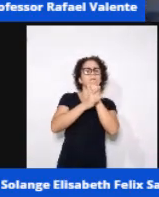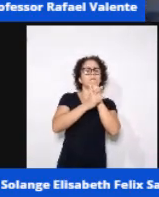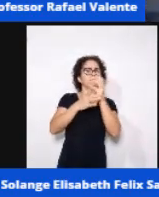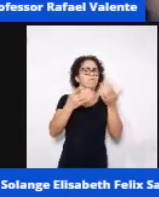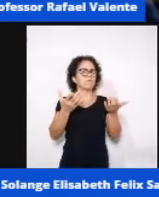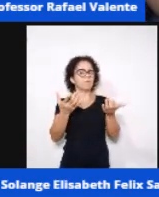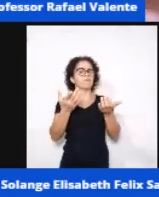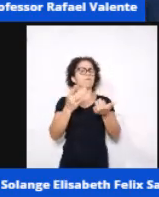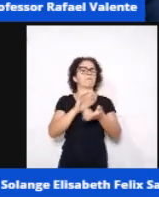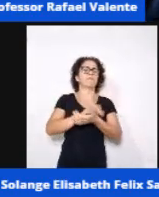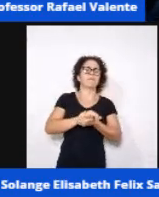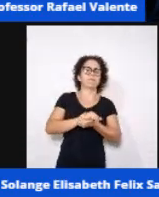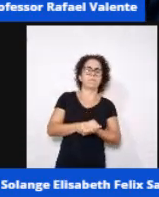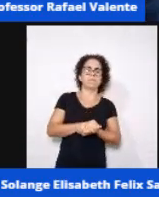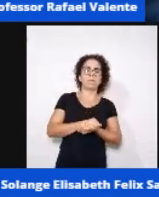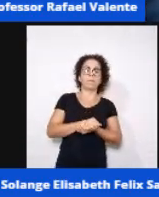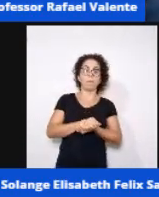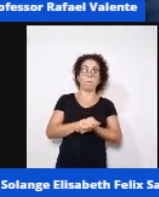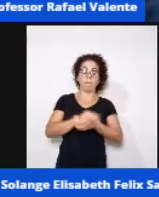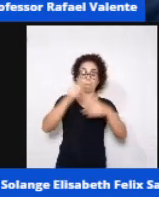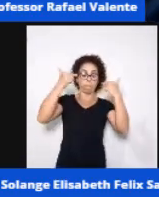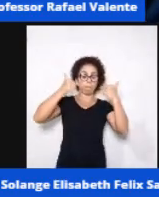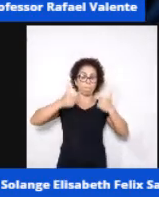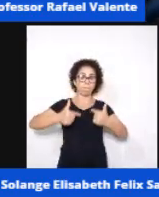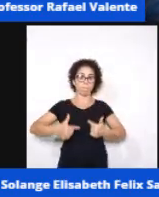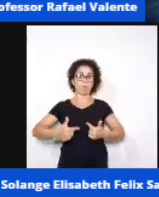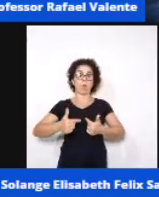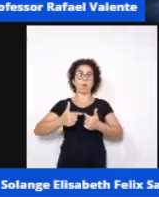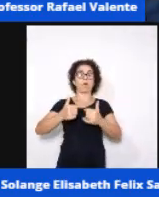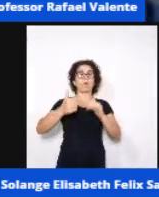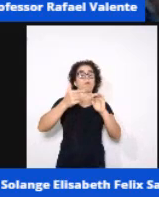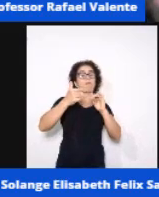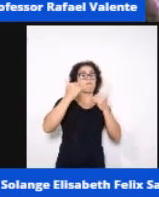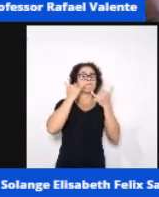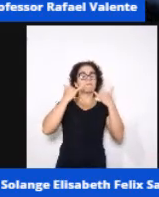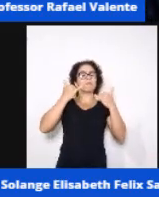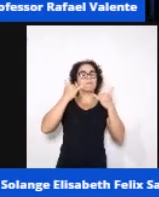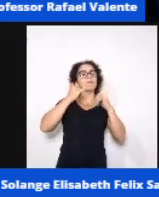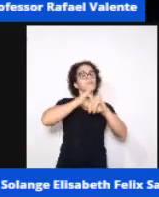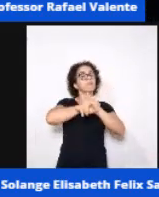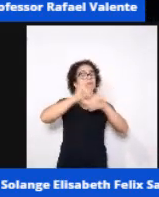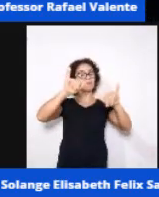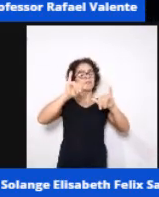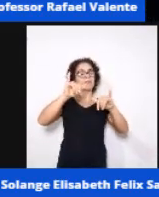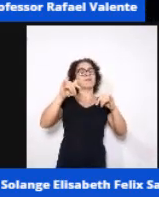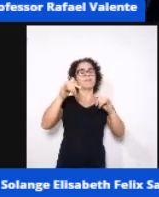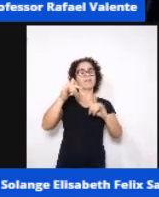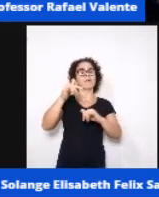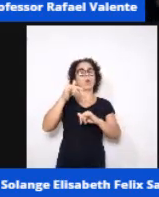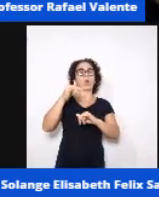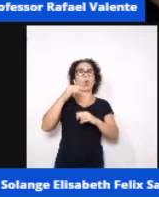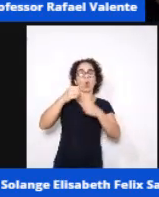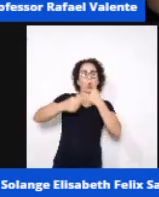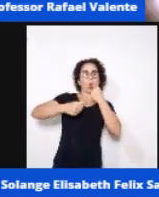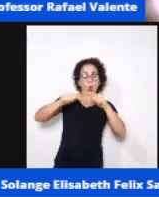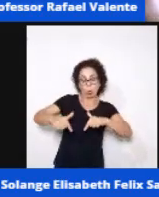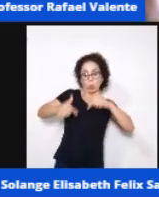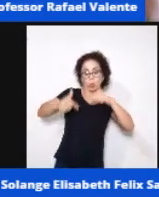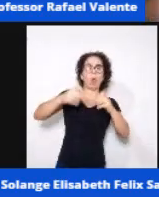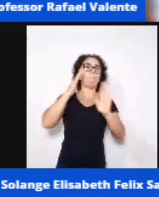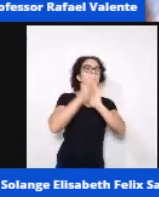certo? O meu corpo vai dizer uma coisa, luta ou foge. Ou eu saio correndo dessa cama ou